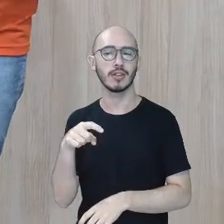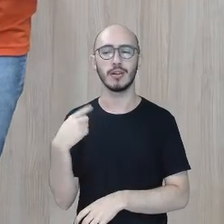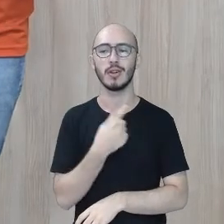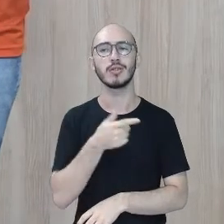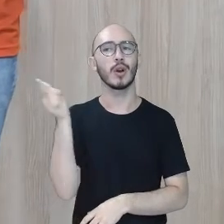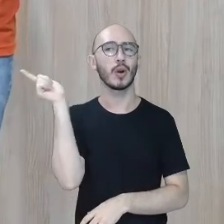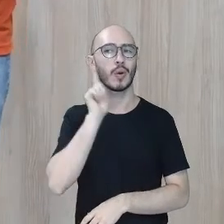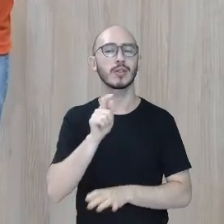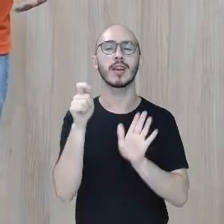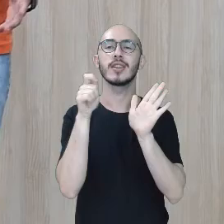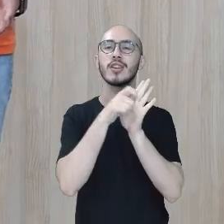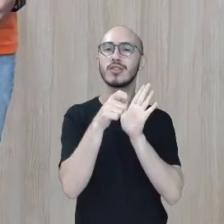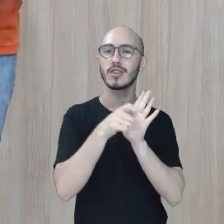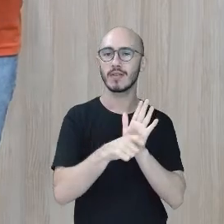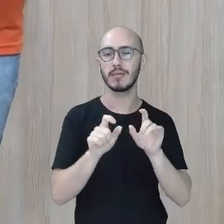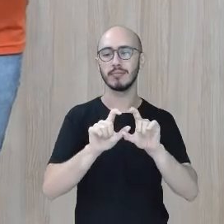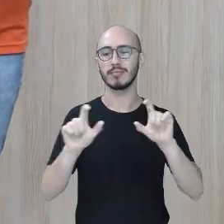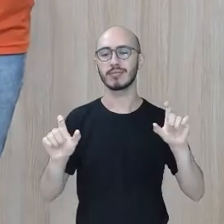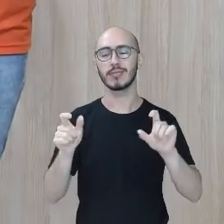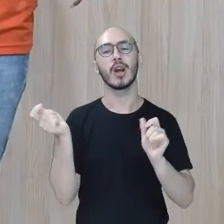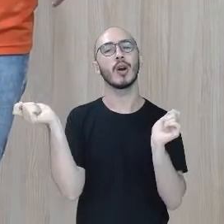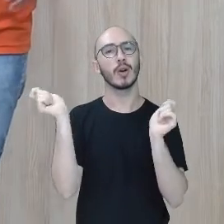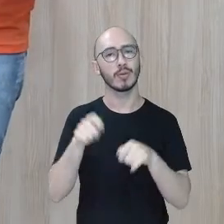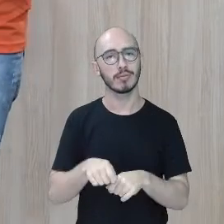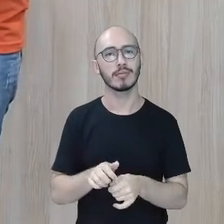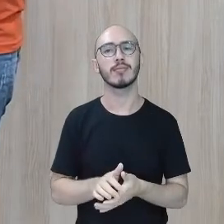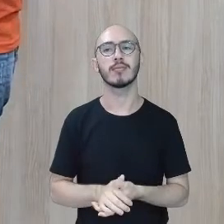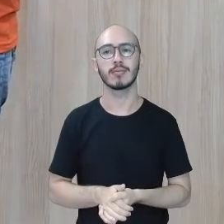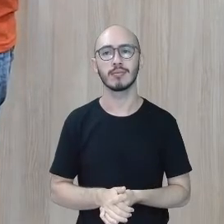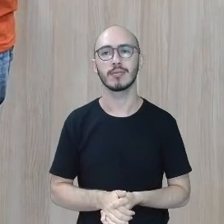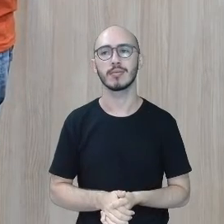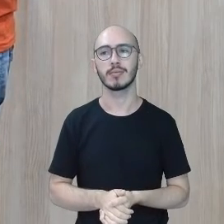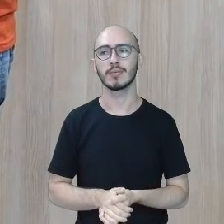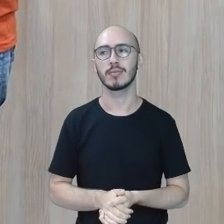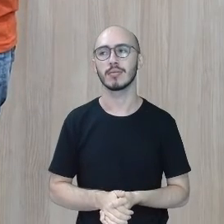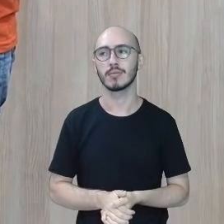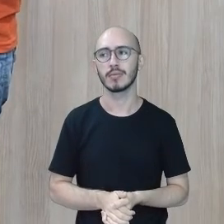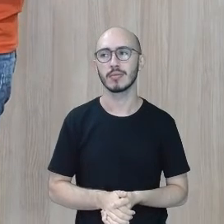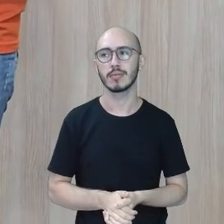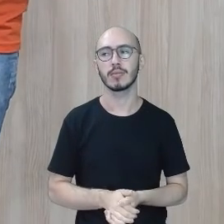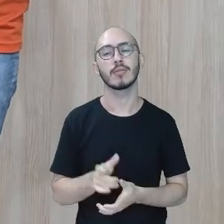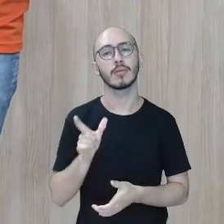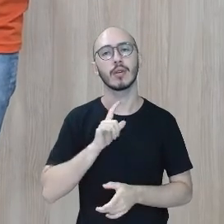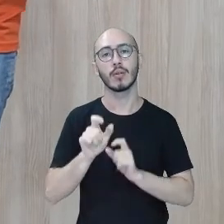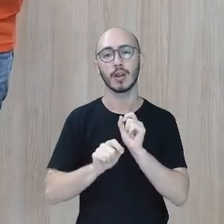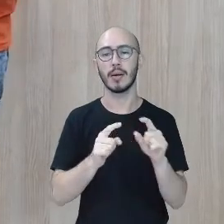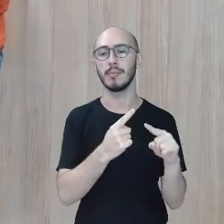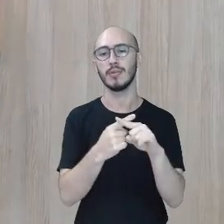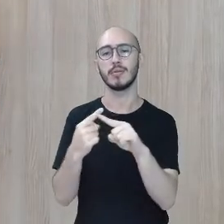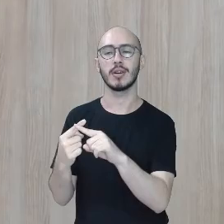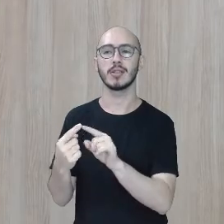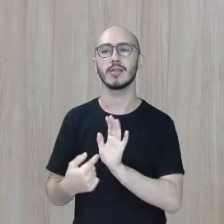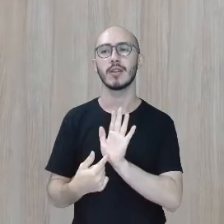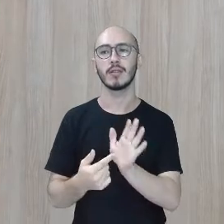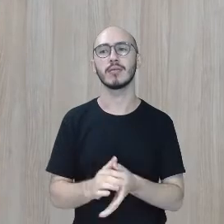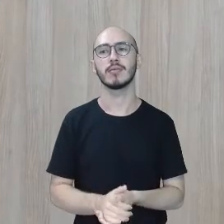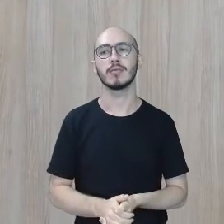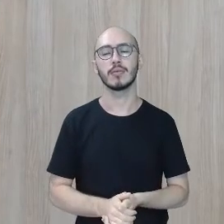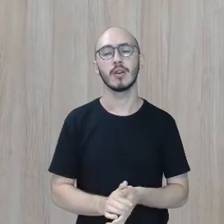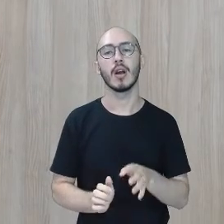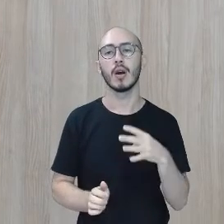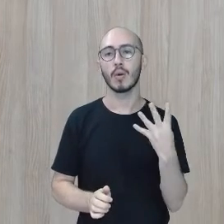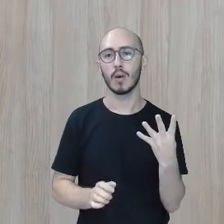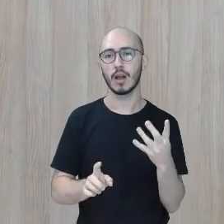consegue escrever, certo? Aquele polinômio na forma de um produto notável, certo? 4